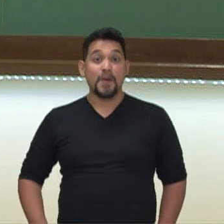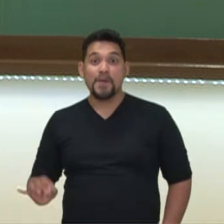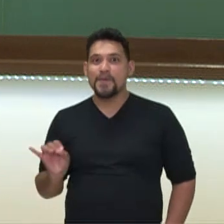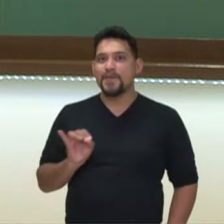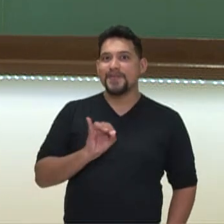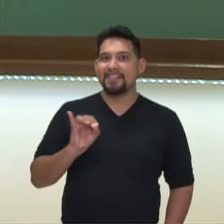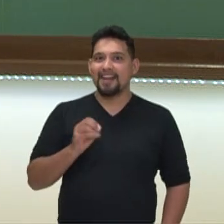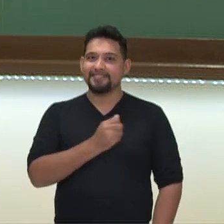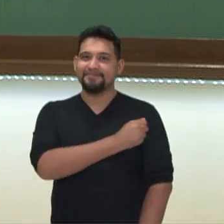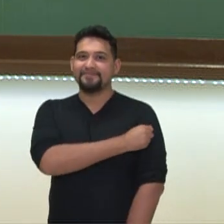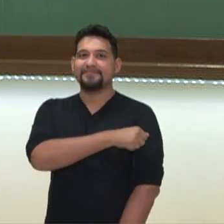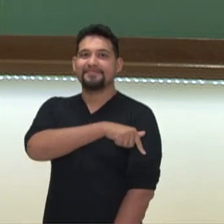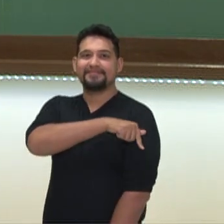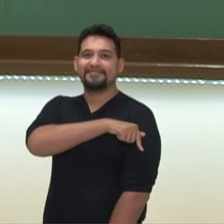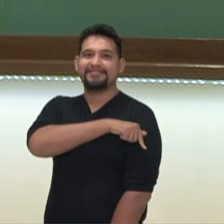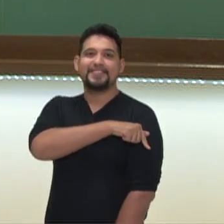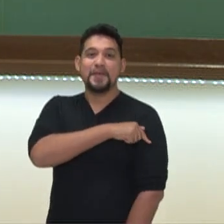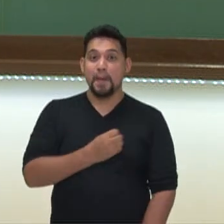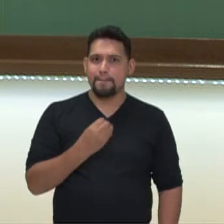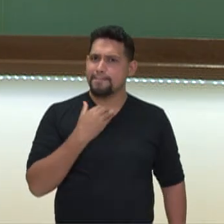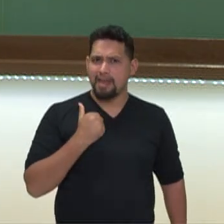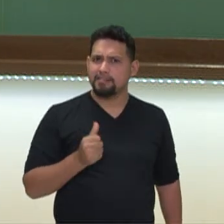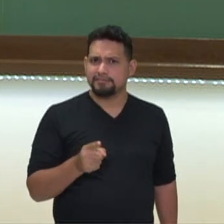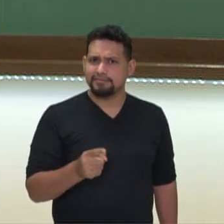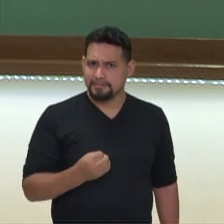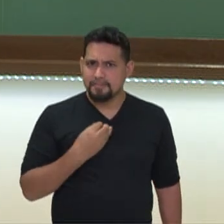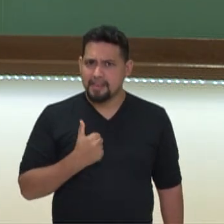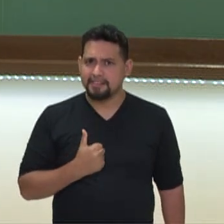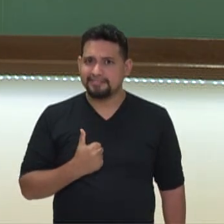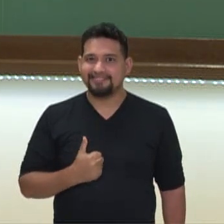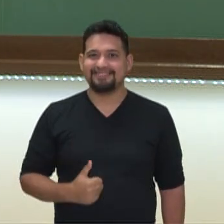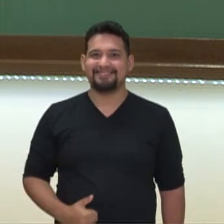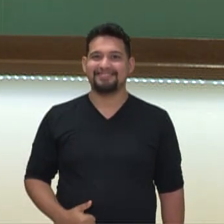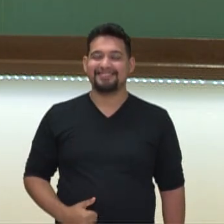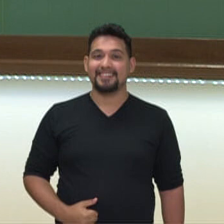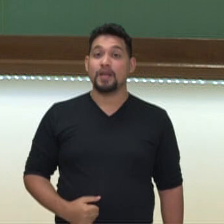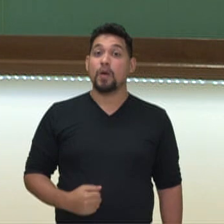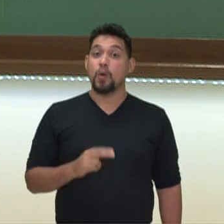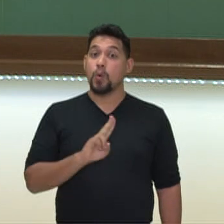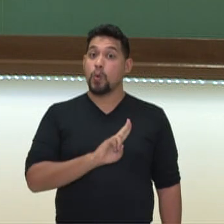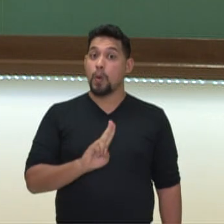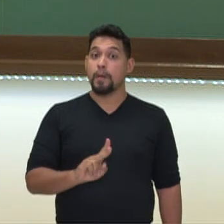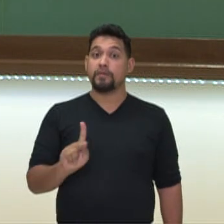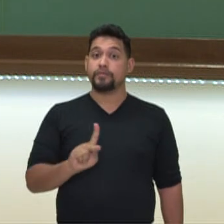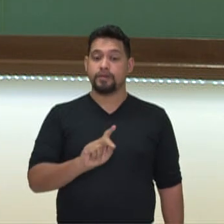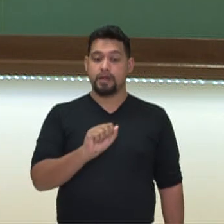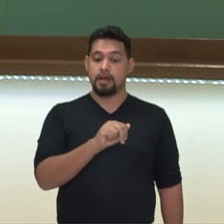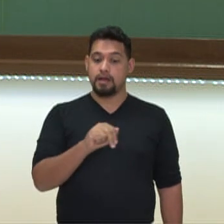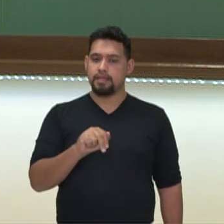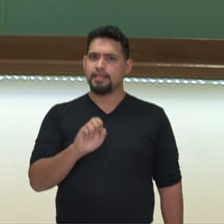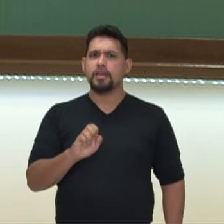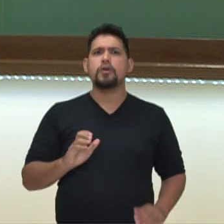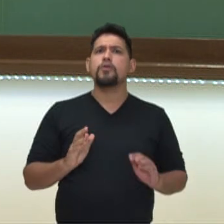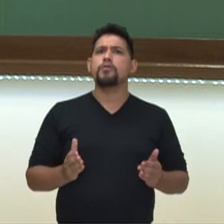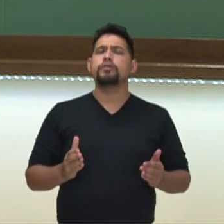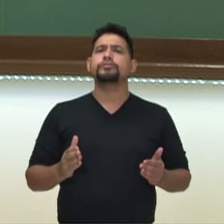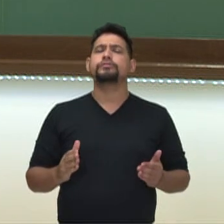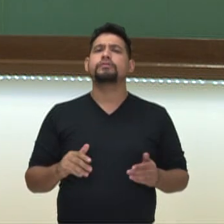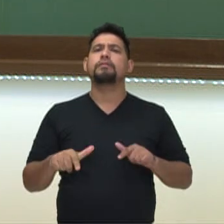Olá, estudantes do 7º ano, tudo bem com vocês? Eu me chamo professora Anne e hoje nós vamos